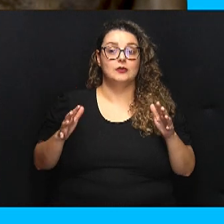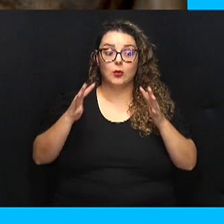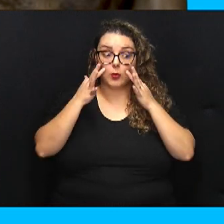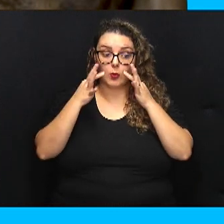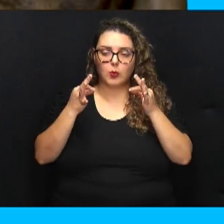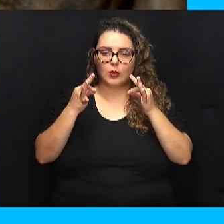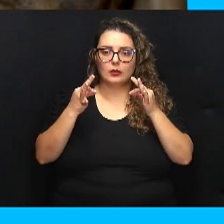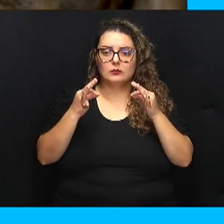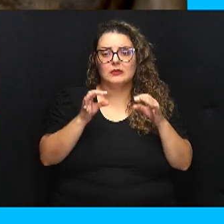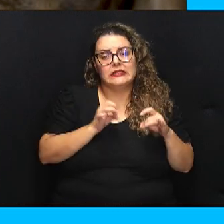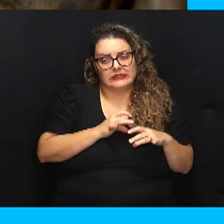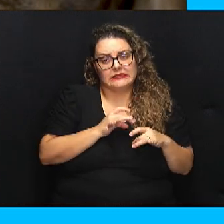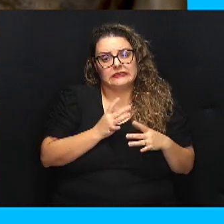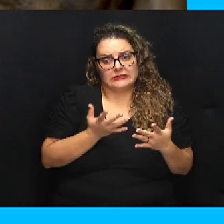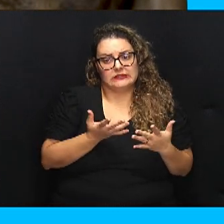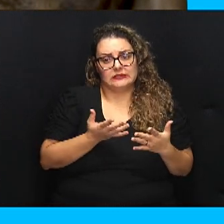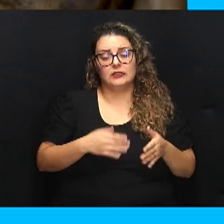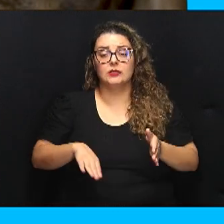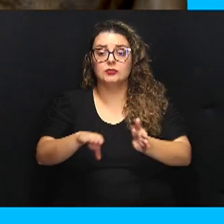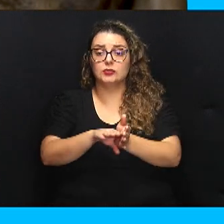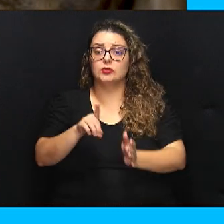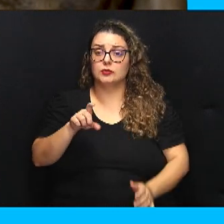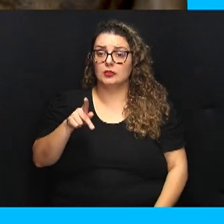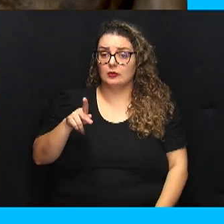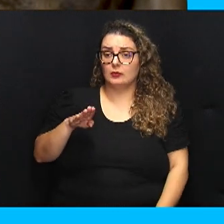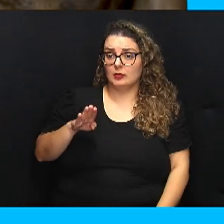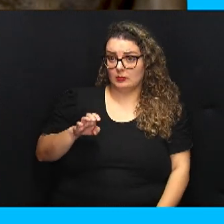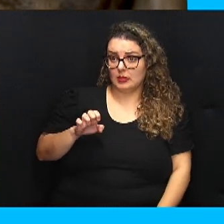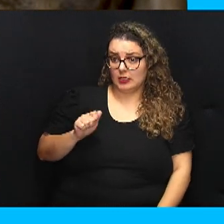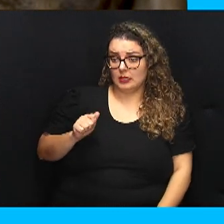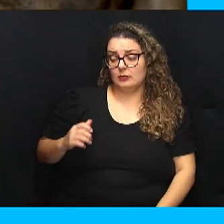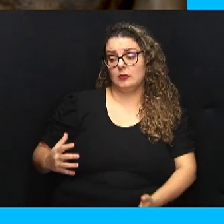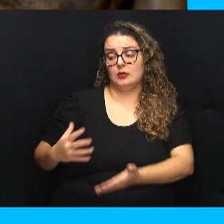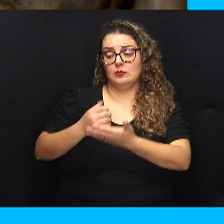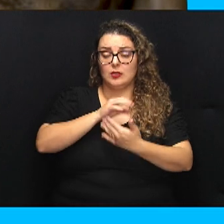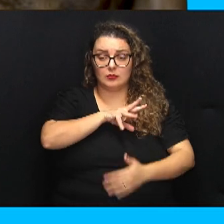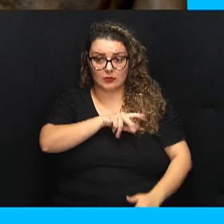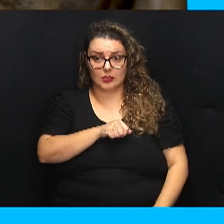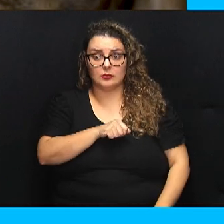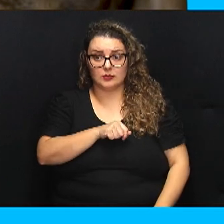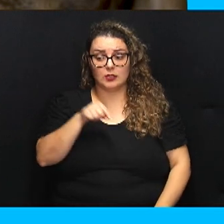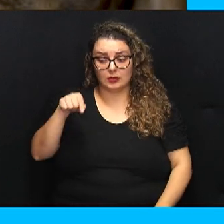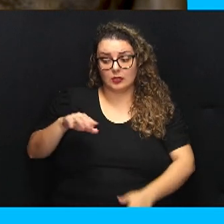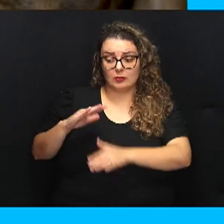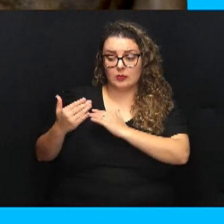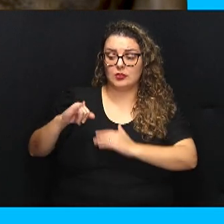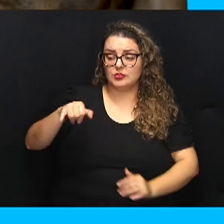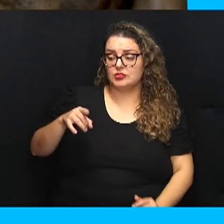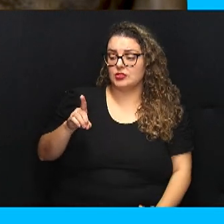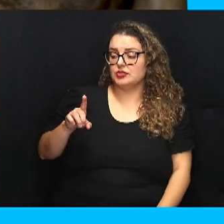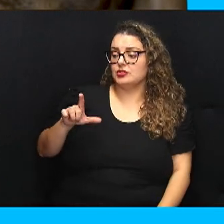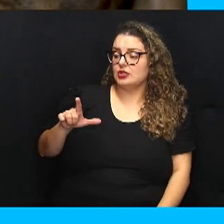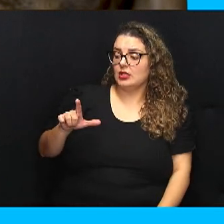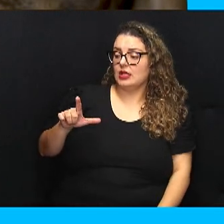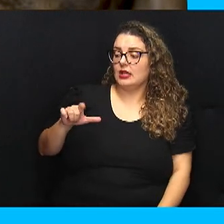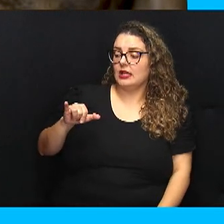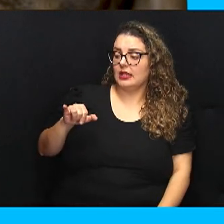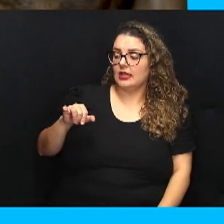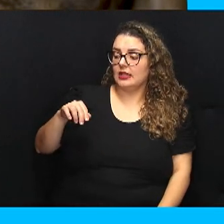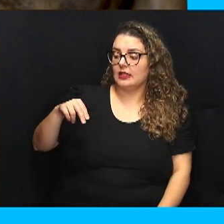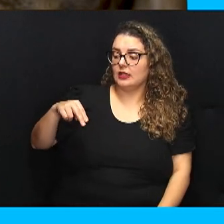porém assustada. Chegou ao DPBEA após um resgate pelo SAMU Animal no Jardim Nilópolis em junho deste